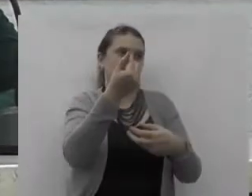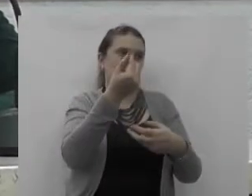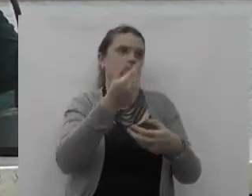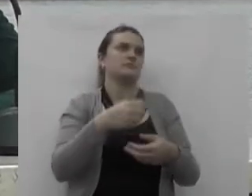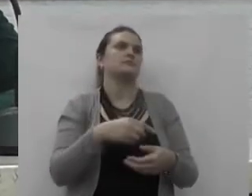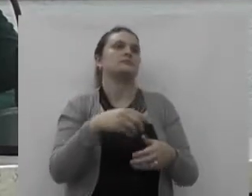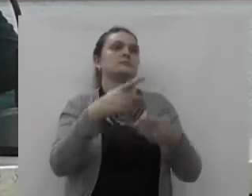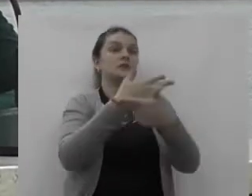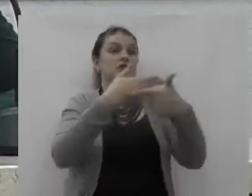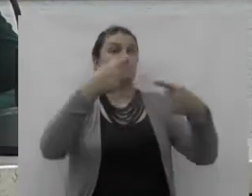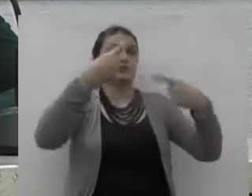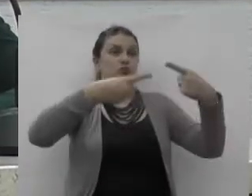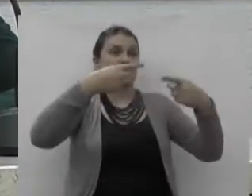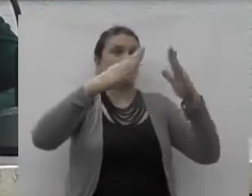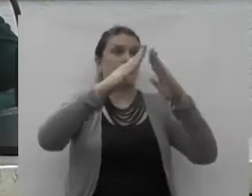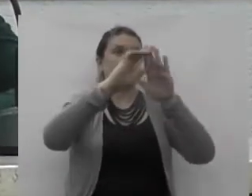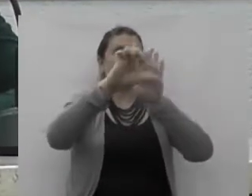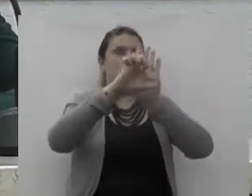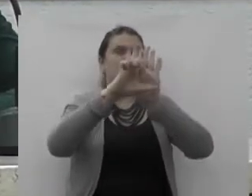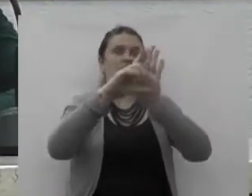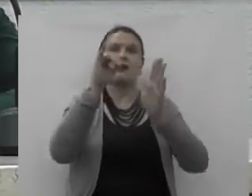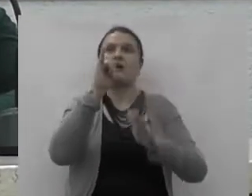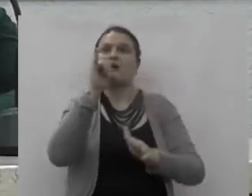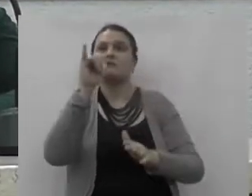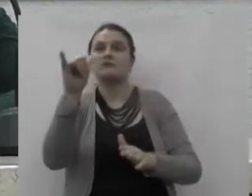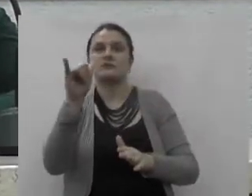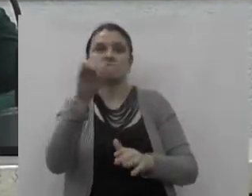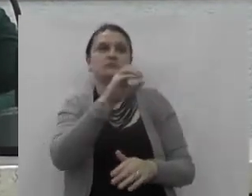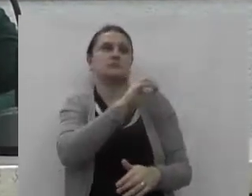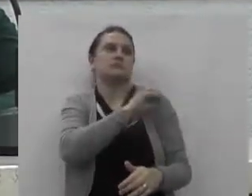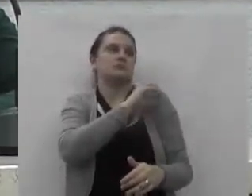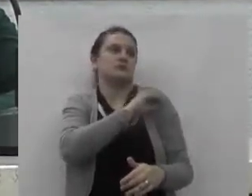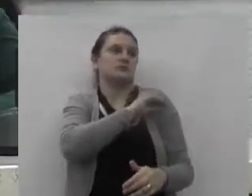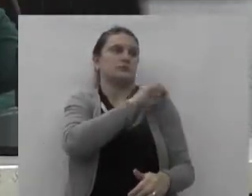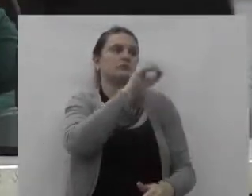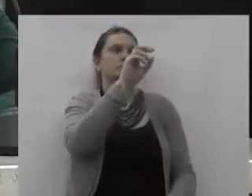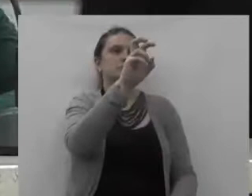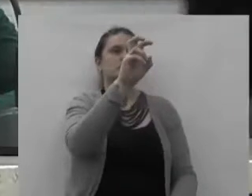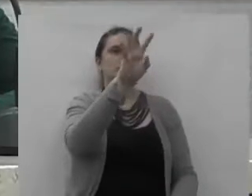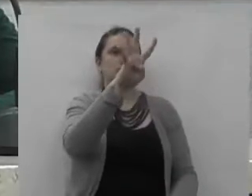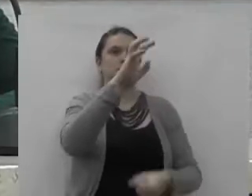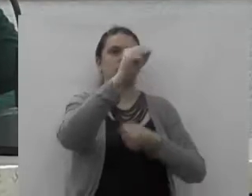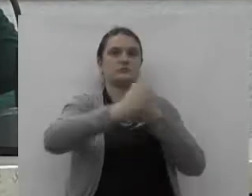Matéria do Legislativo. Indicações. Número